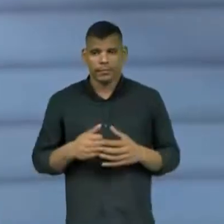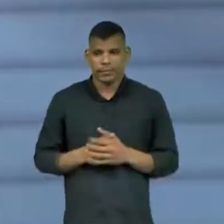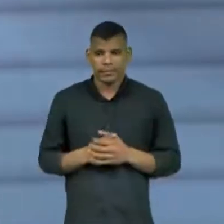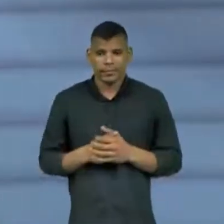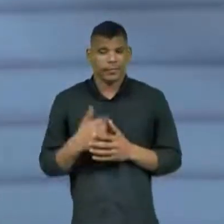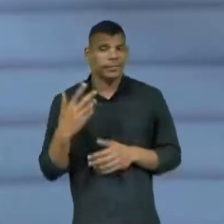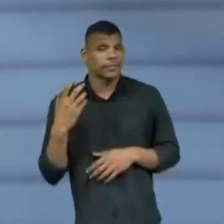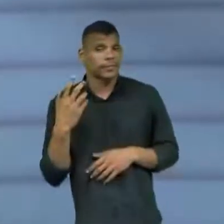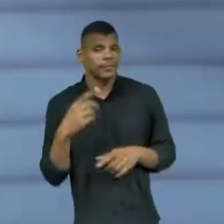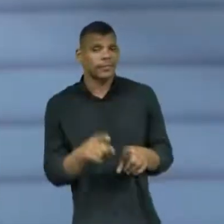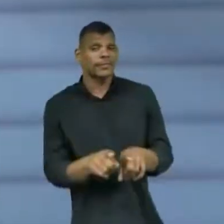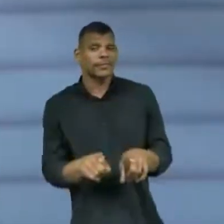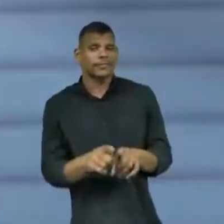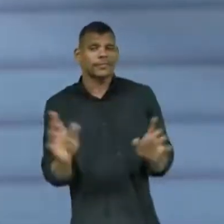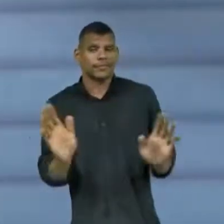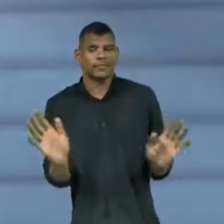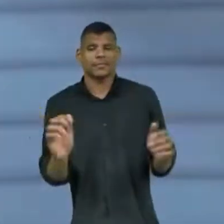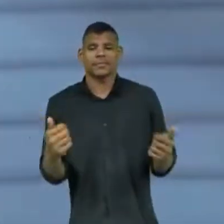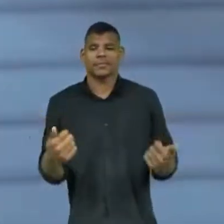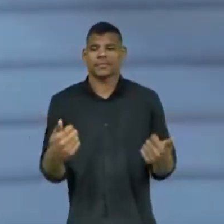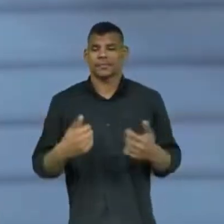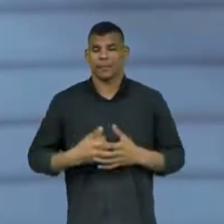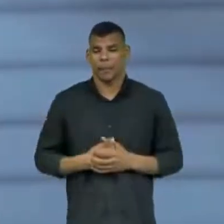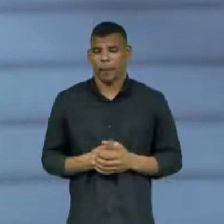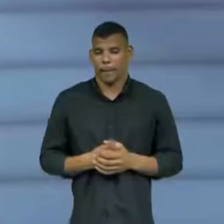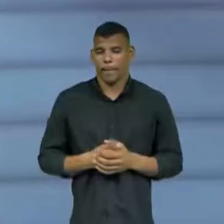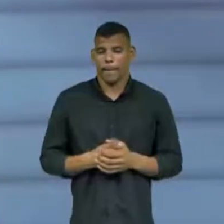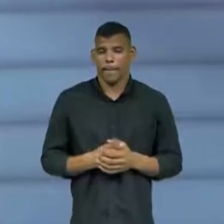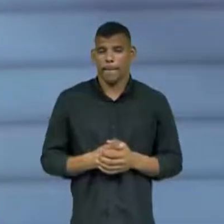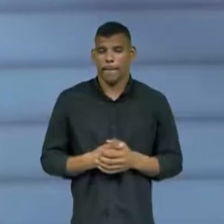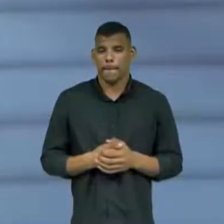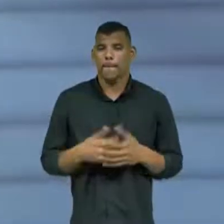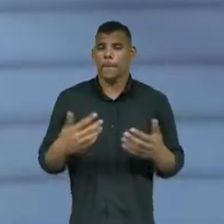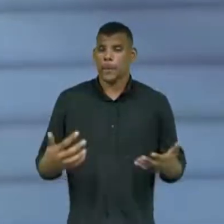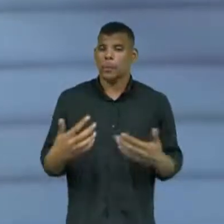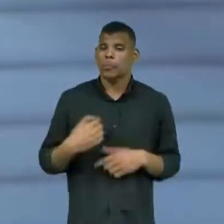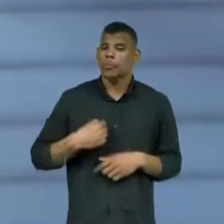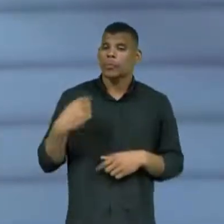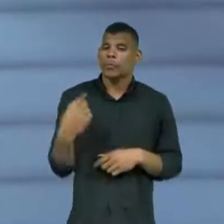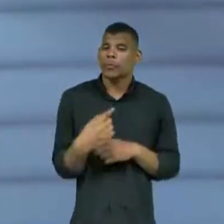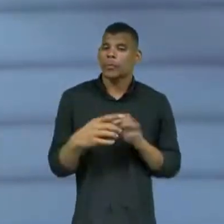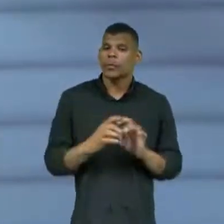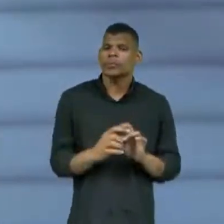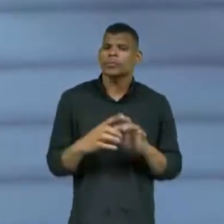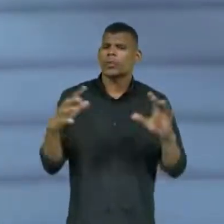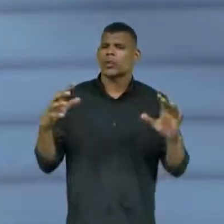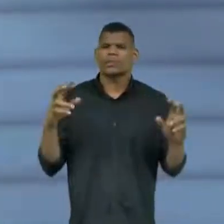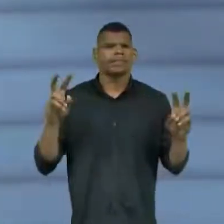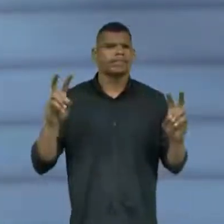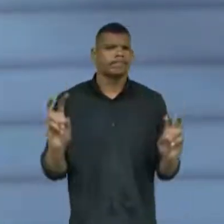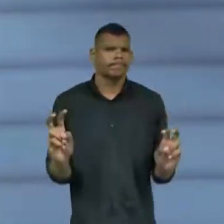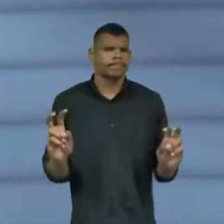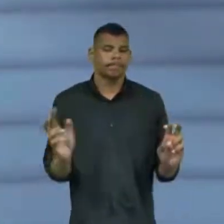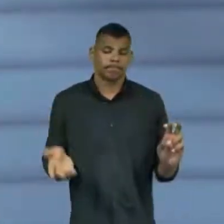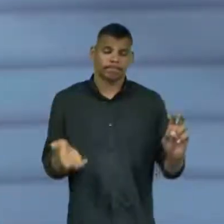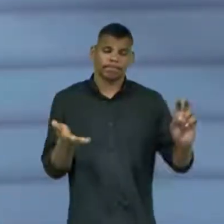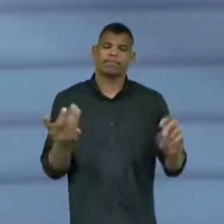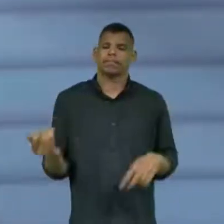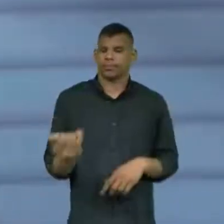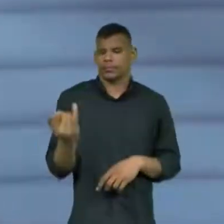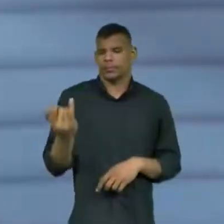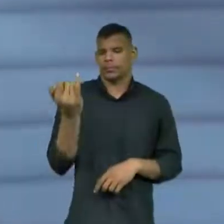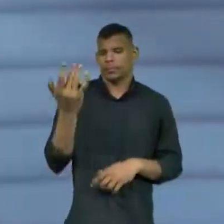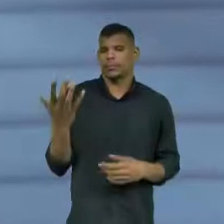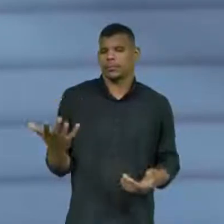rádio também, viu? Pronto, nossos ouvintes da rádio também. Isso. Então, estamos aqui à disposição para tratar desse tema tão relevante que